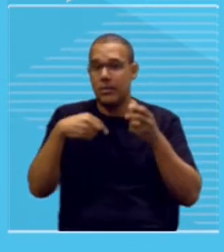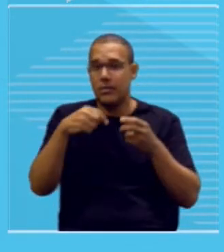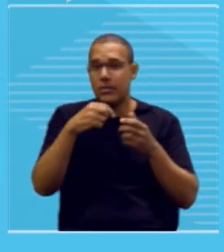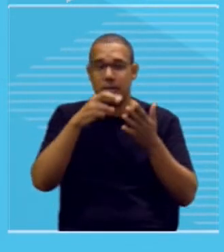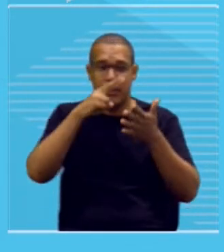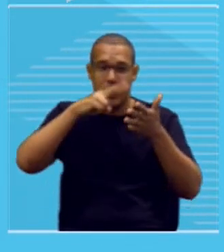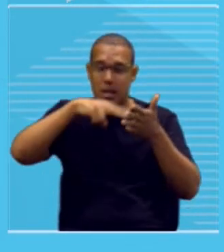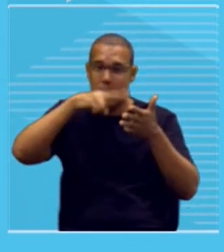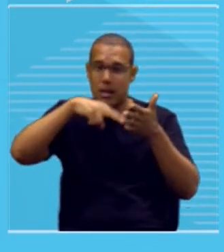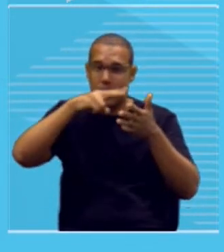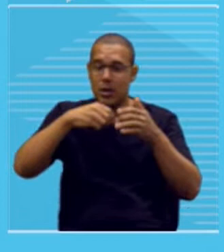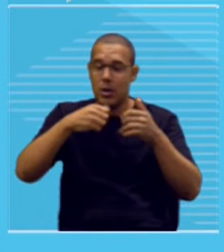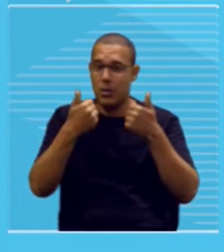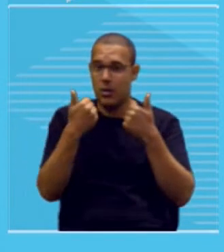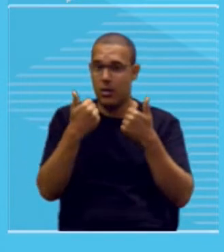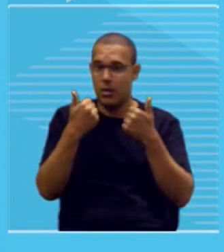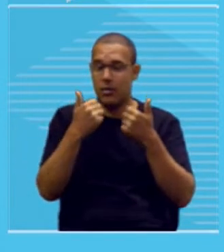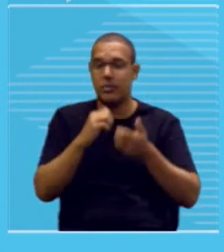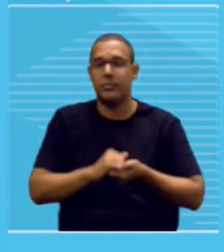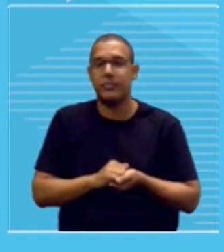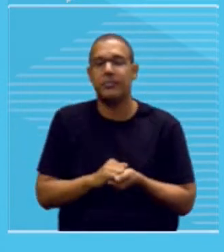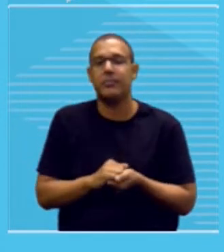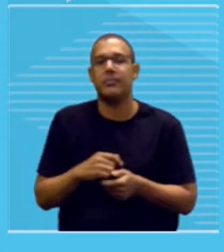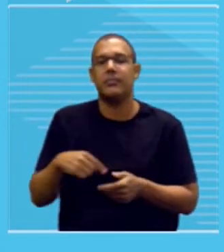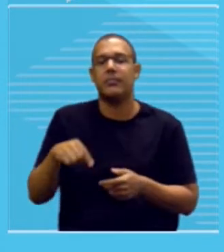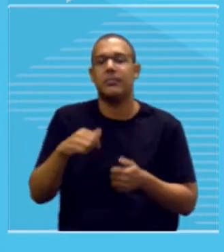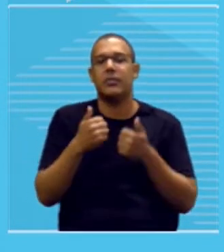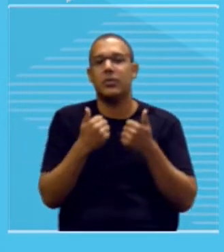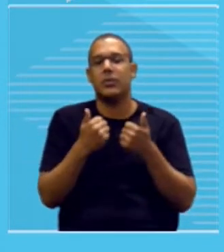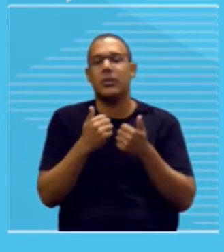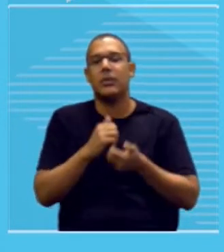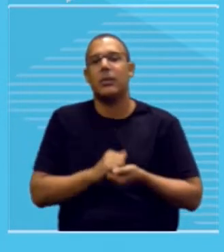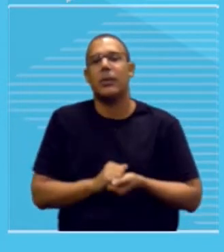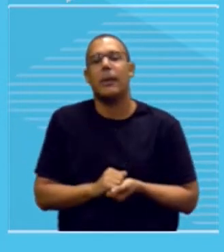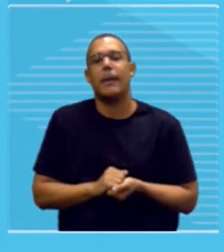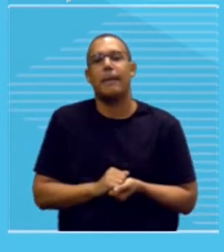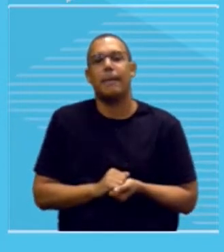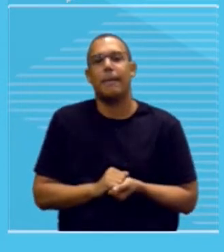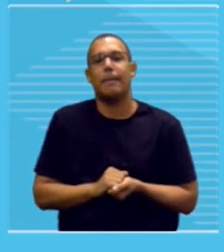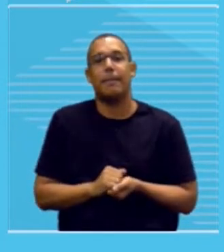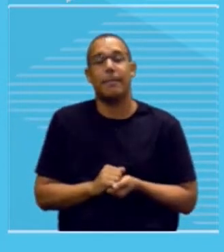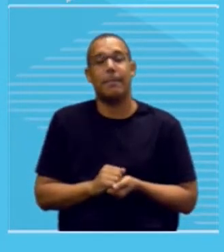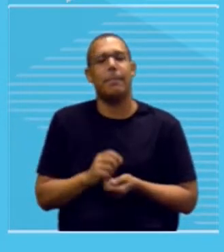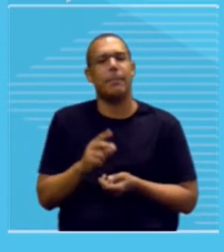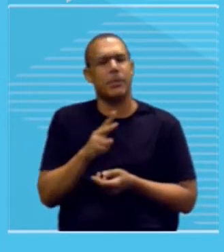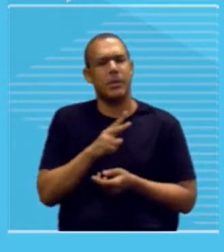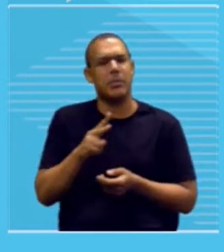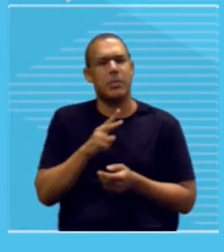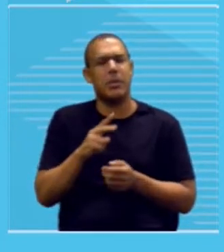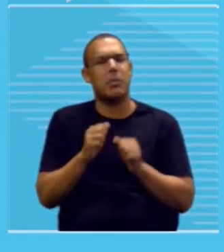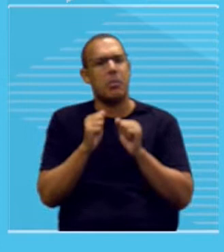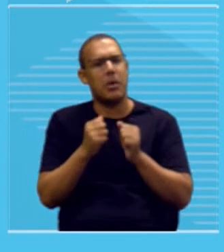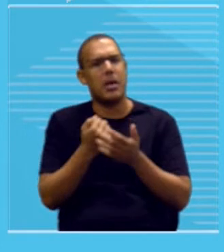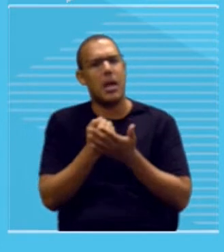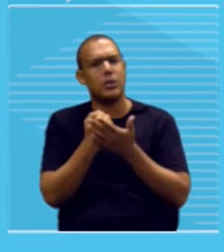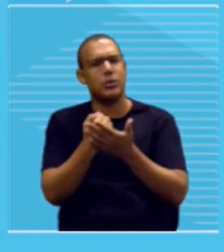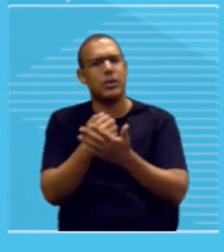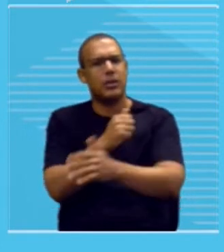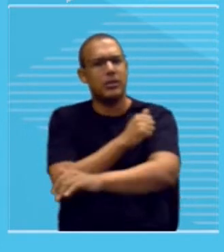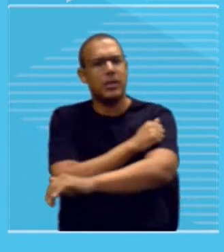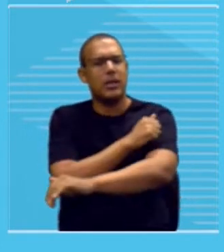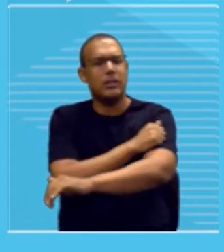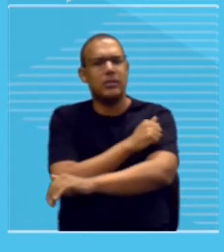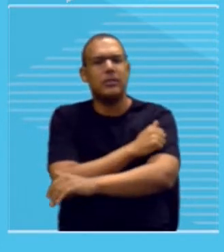a leitura beleza mais uma vez meu querido professor mediador por gentileza um dos a leitura bem